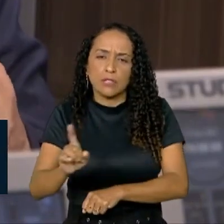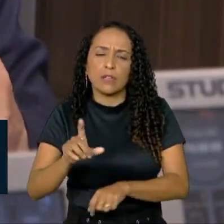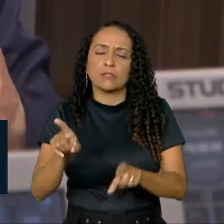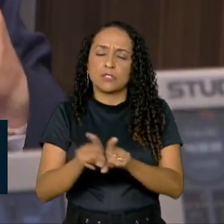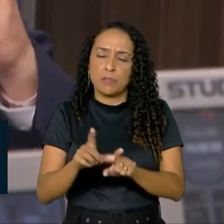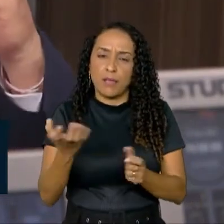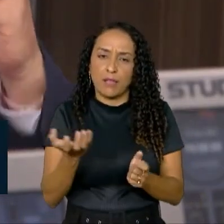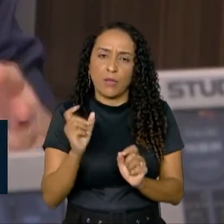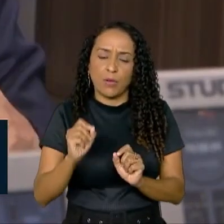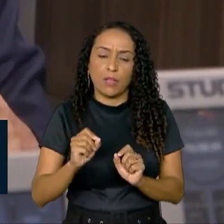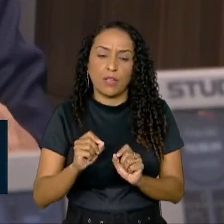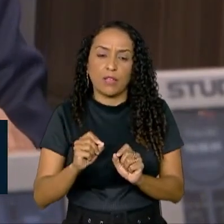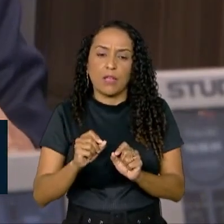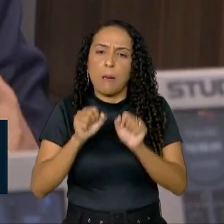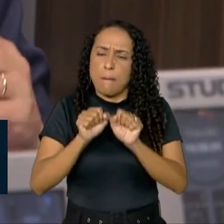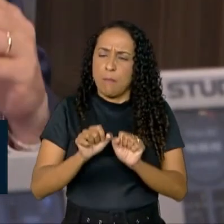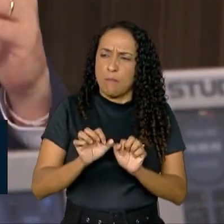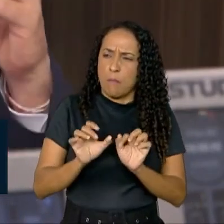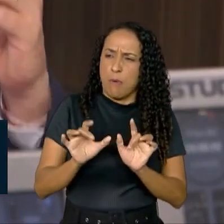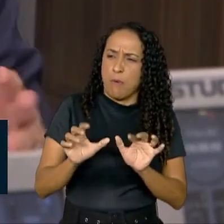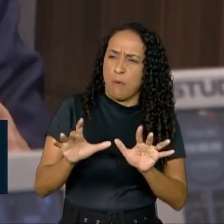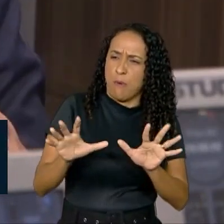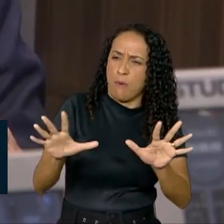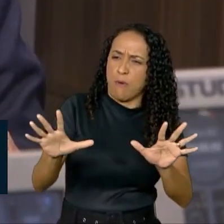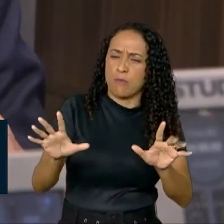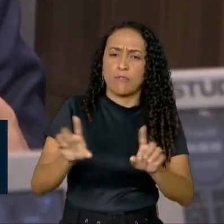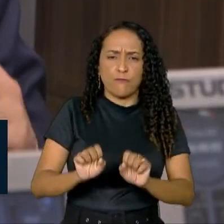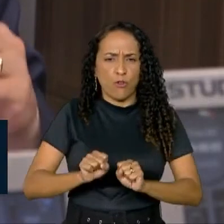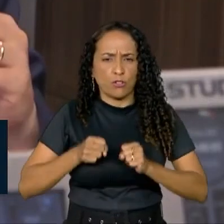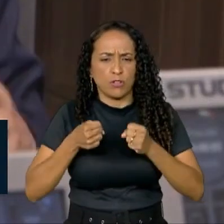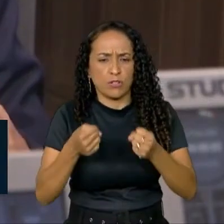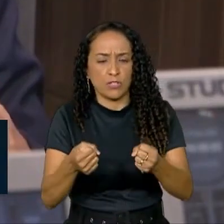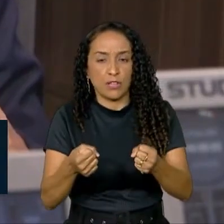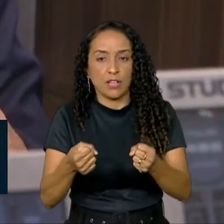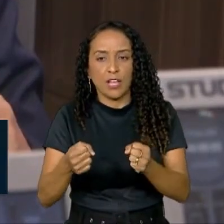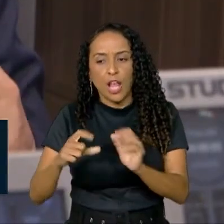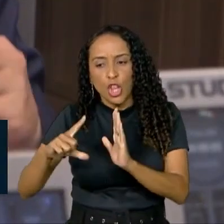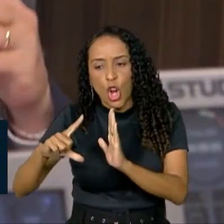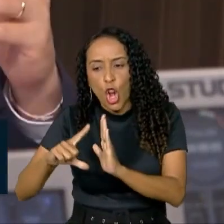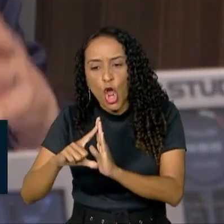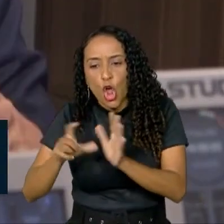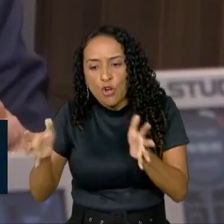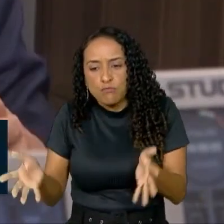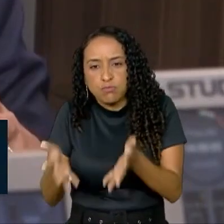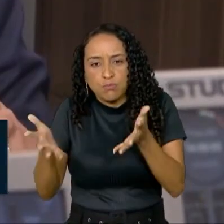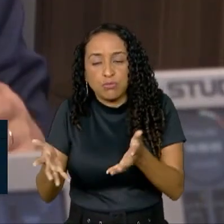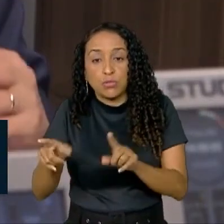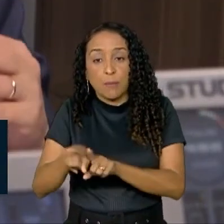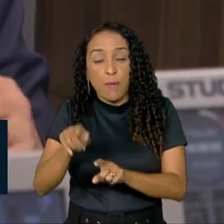Nós queremos difundir e fortalecer os sacolões e as